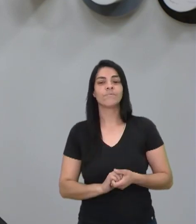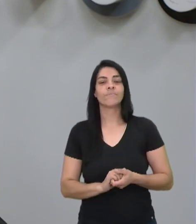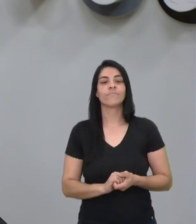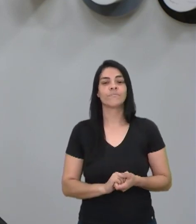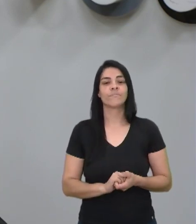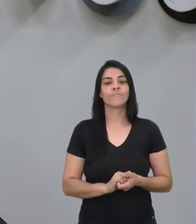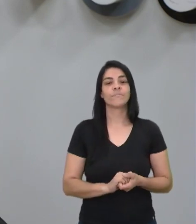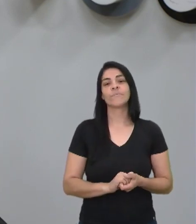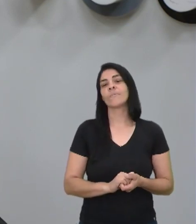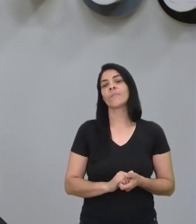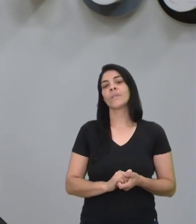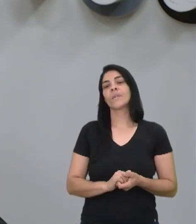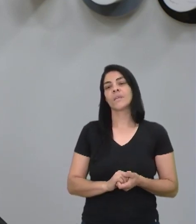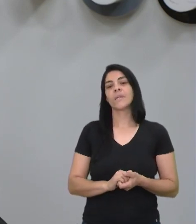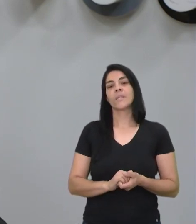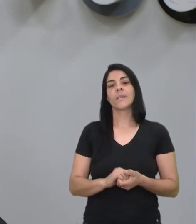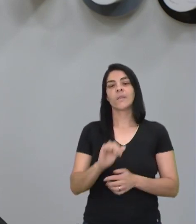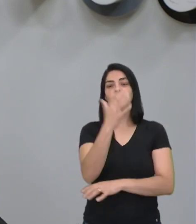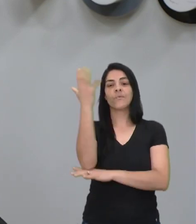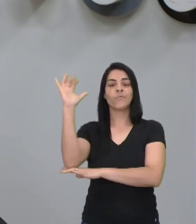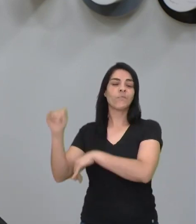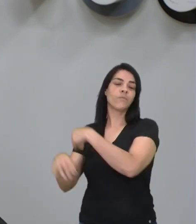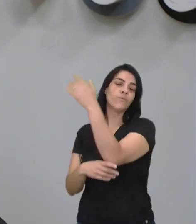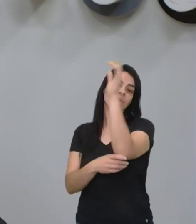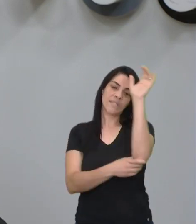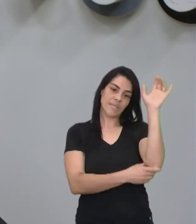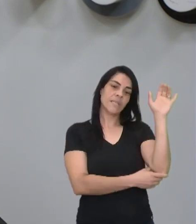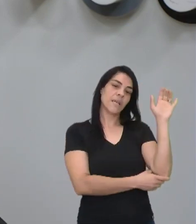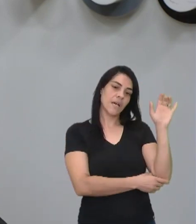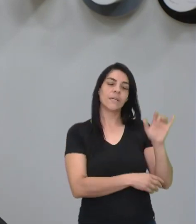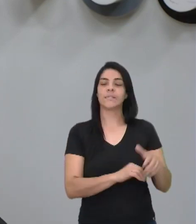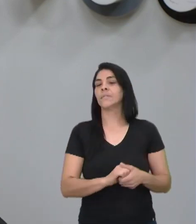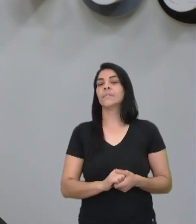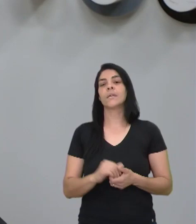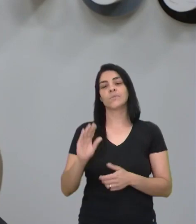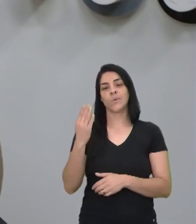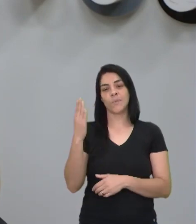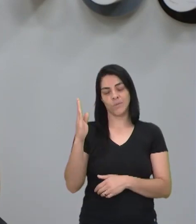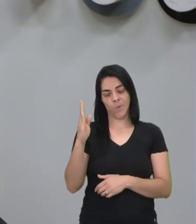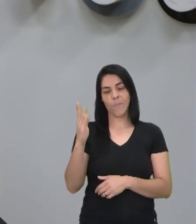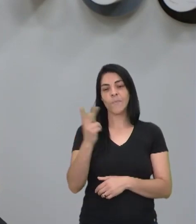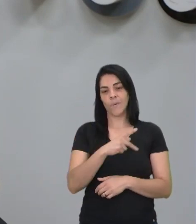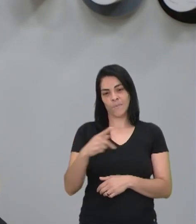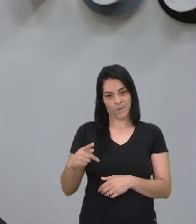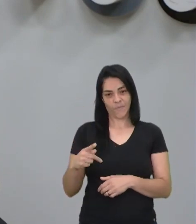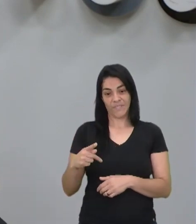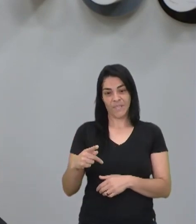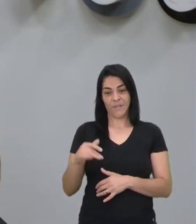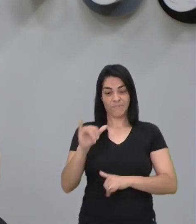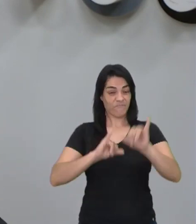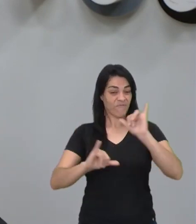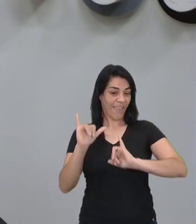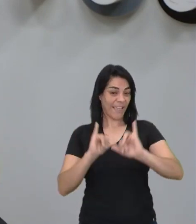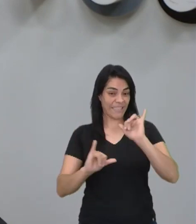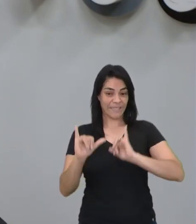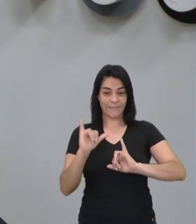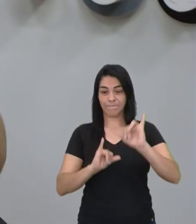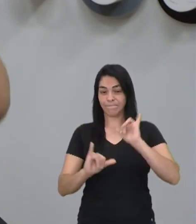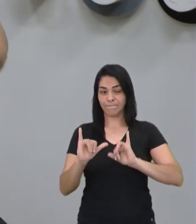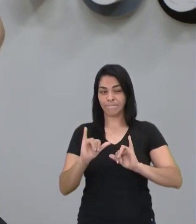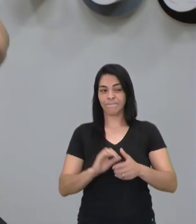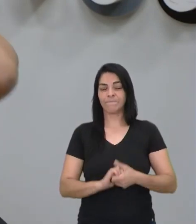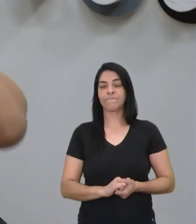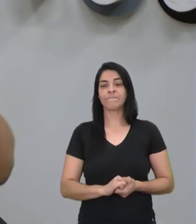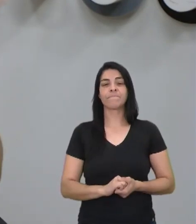da fisiologia vegetal, né, nesse isso, caso. já porque é a parte de biologia e a sua professora aqui de química já não manja